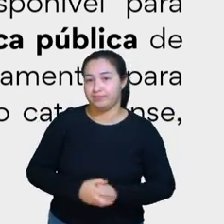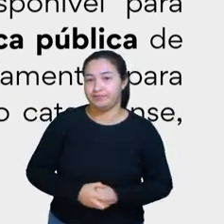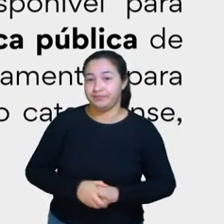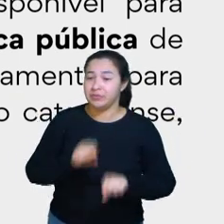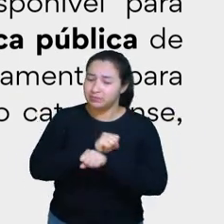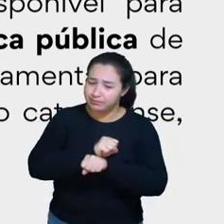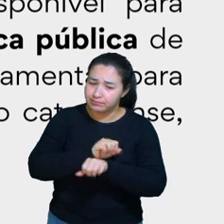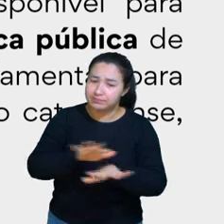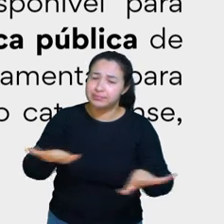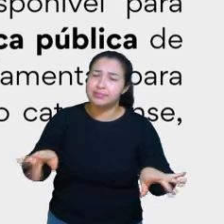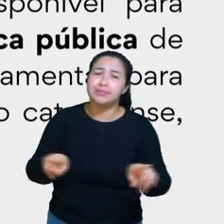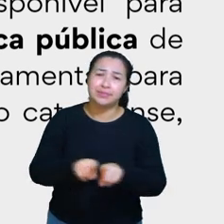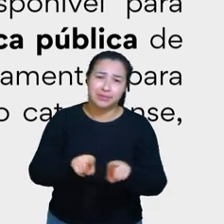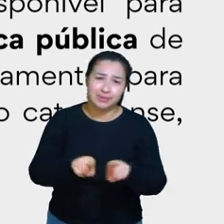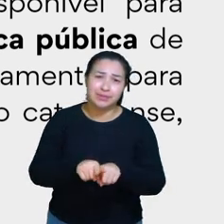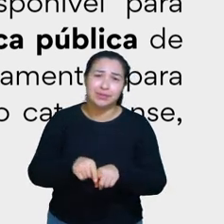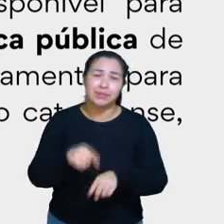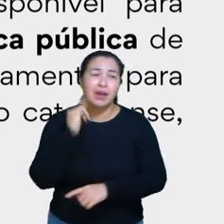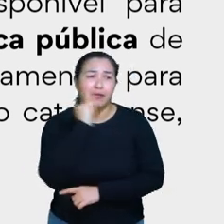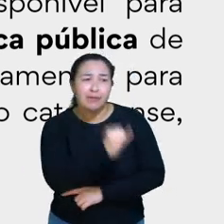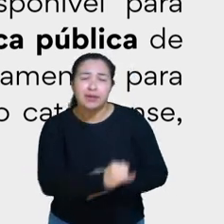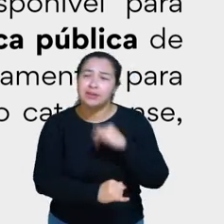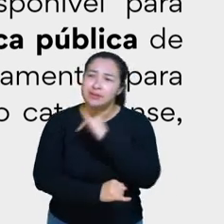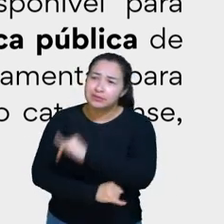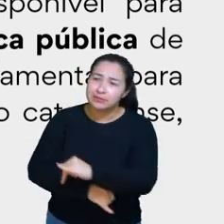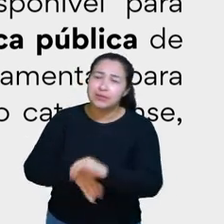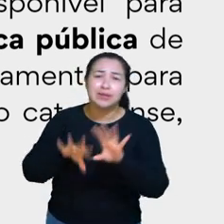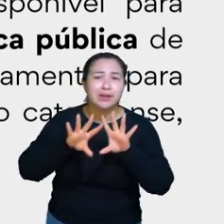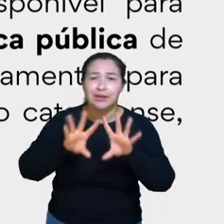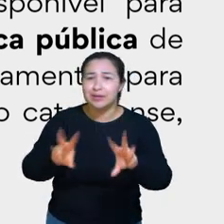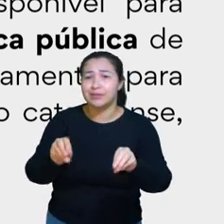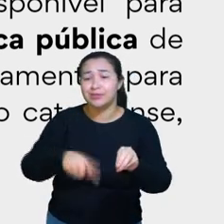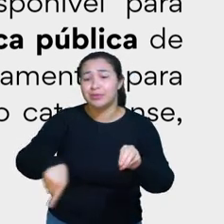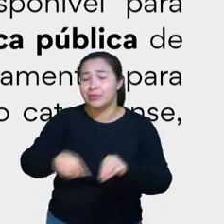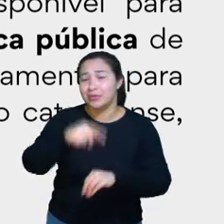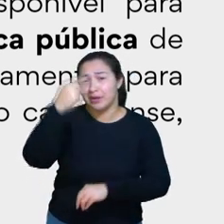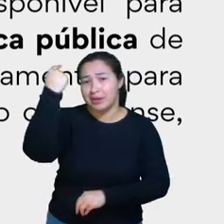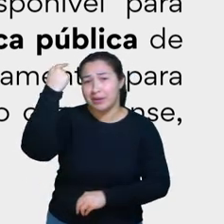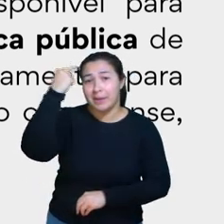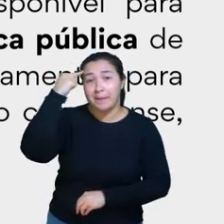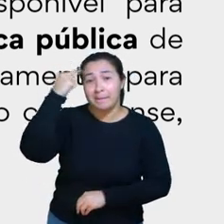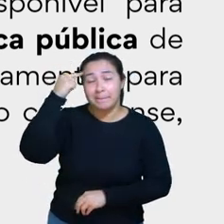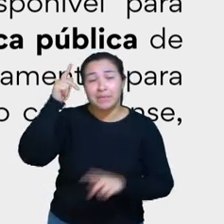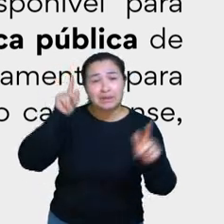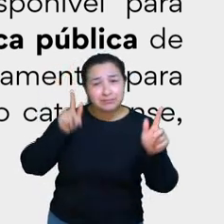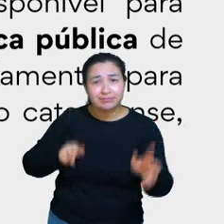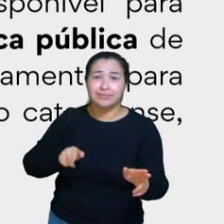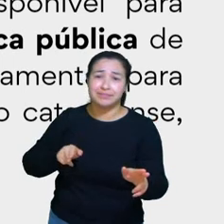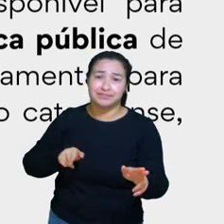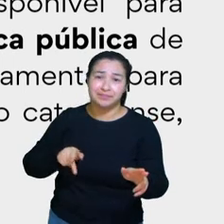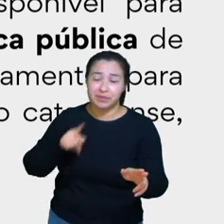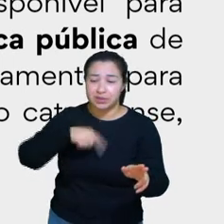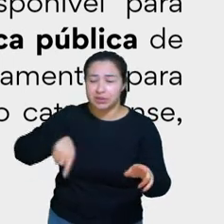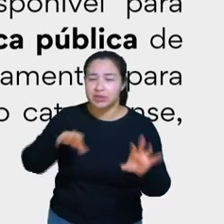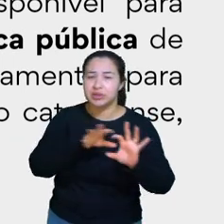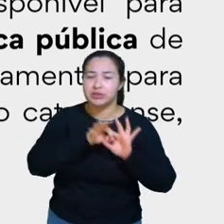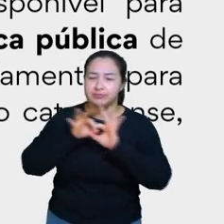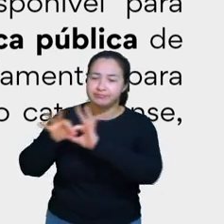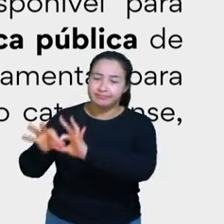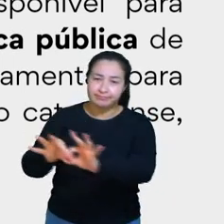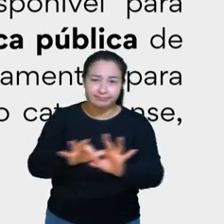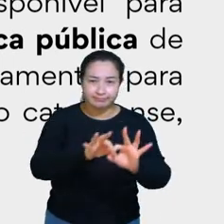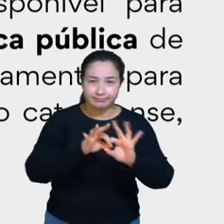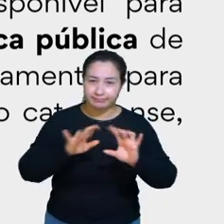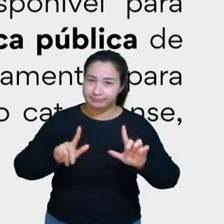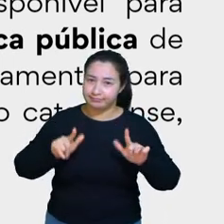disseminado para que todos tenham a mesma compreensão para que a gente tenha sinergia nas ações isso acho que